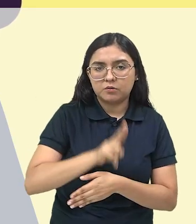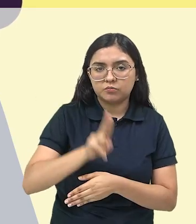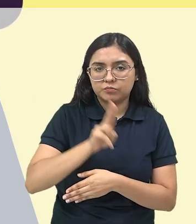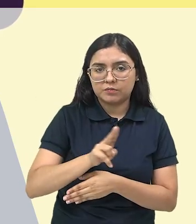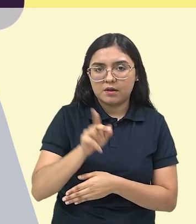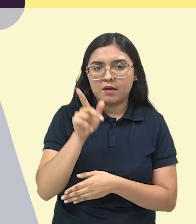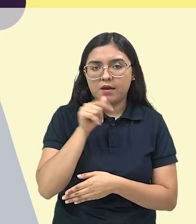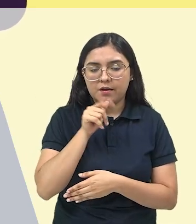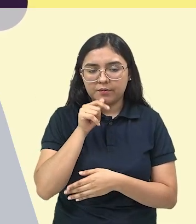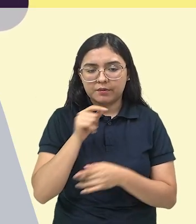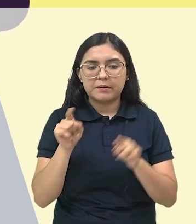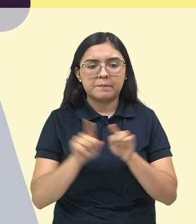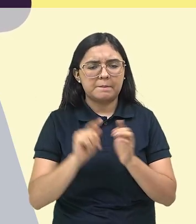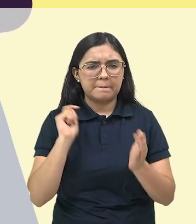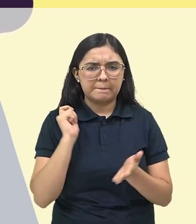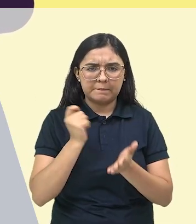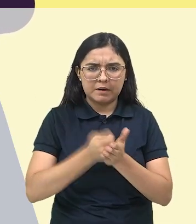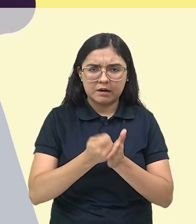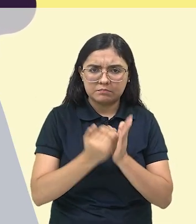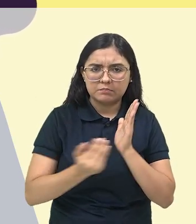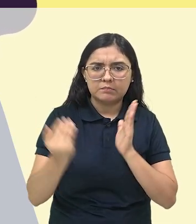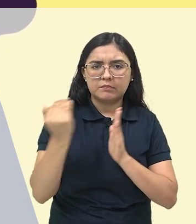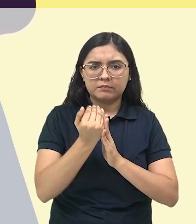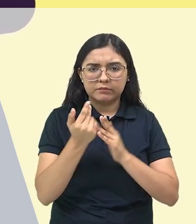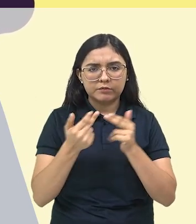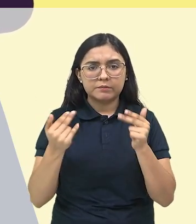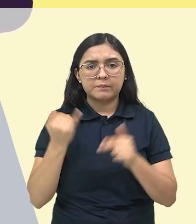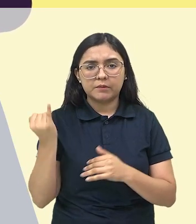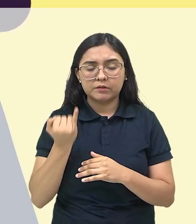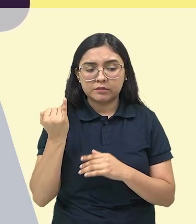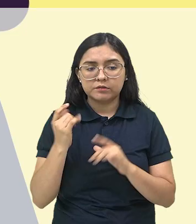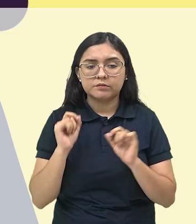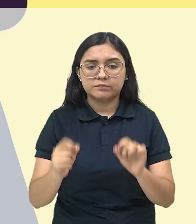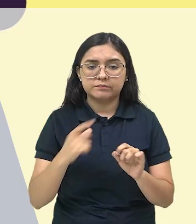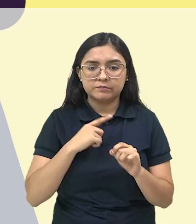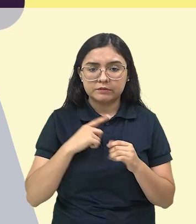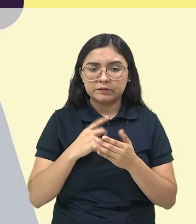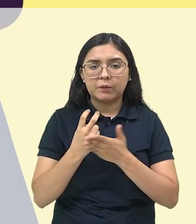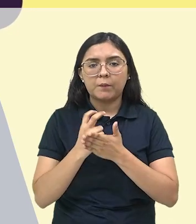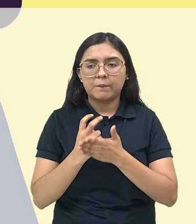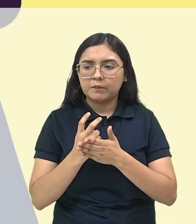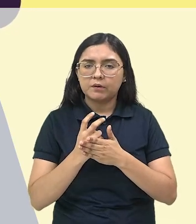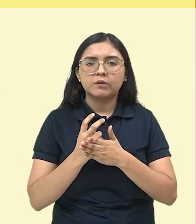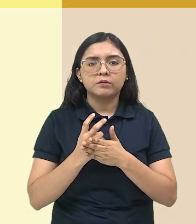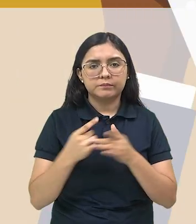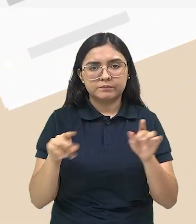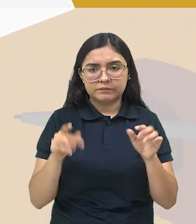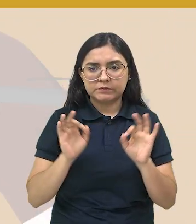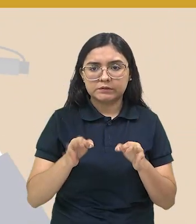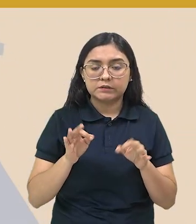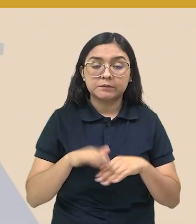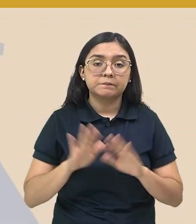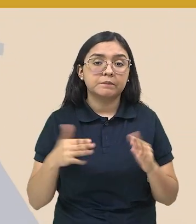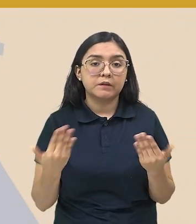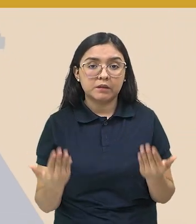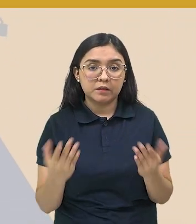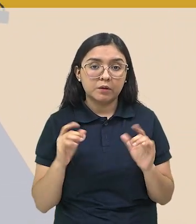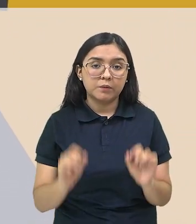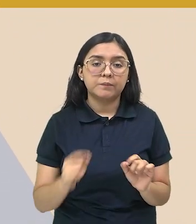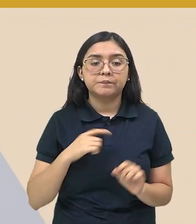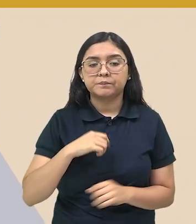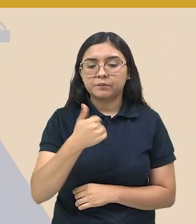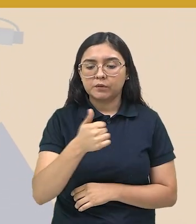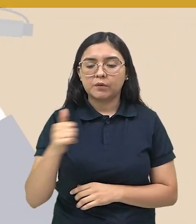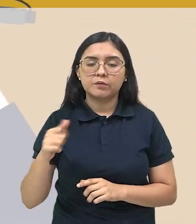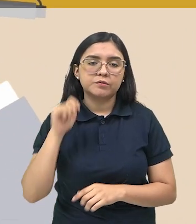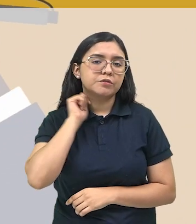água. E pagar mais por uma coisa tão importante incomoda qualquer um, não é mesmo? Então, em 11 de